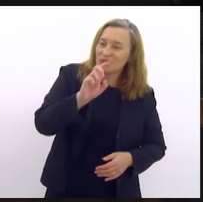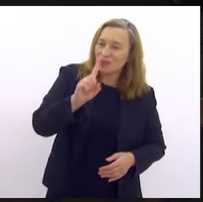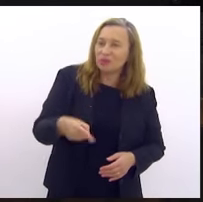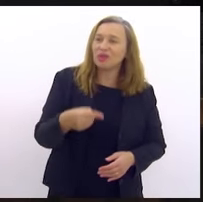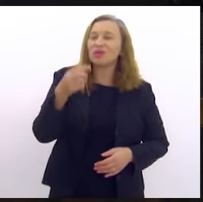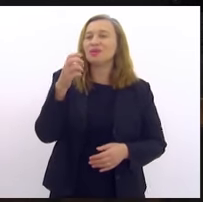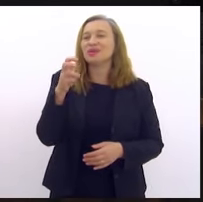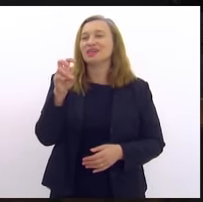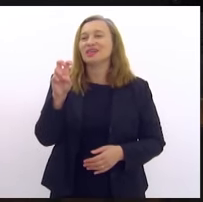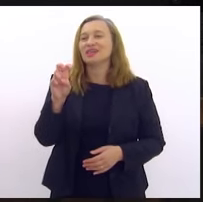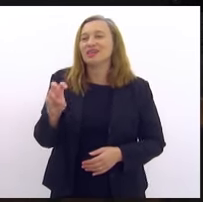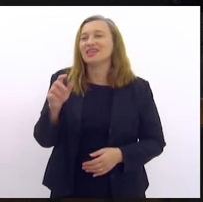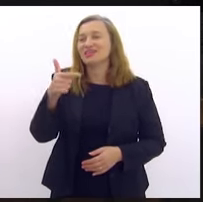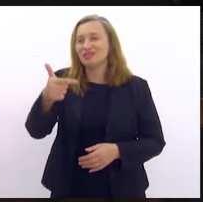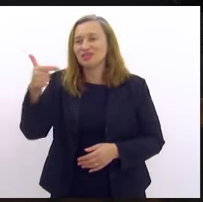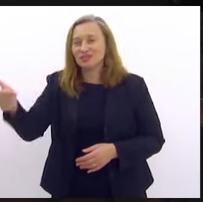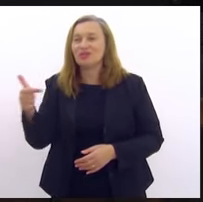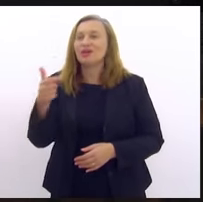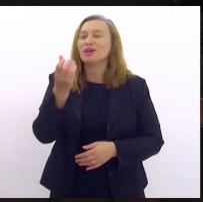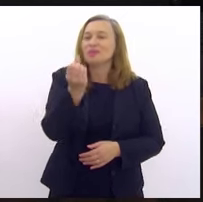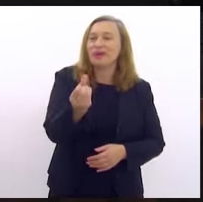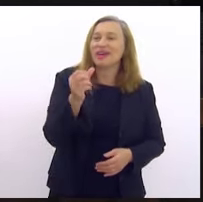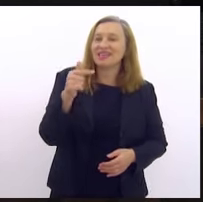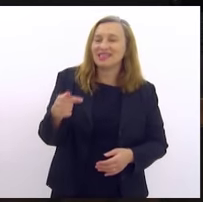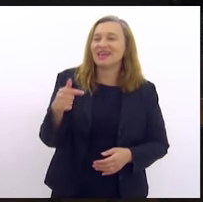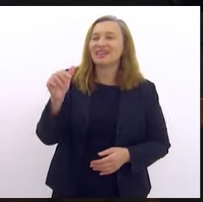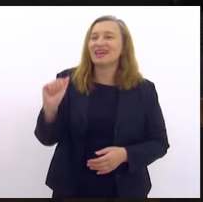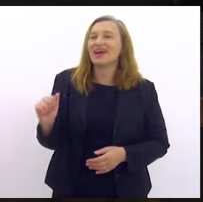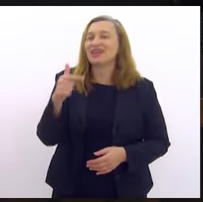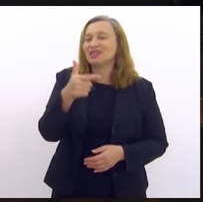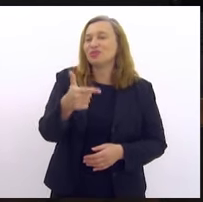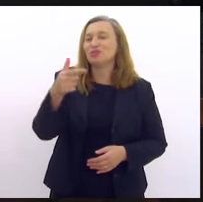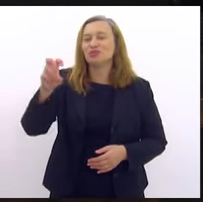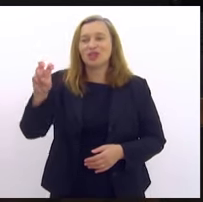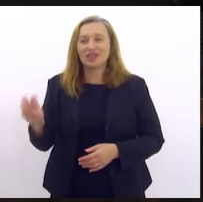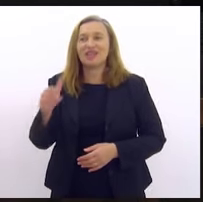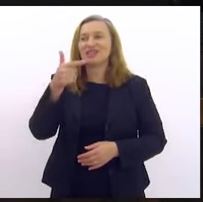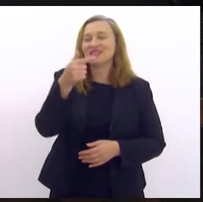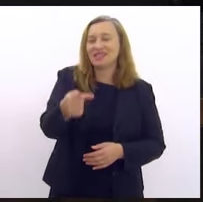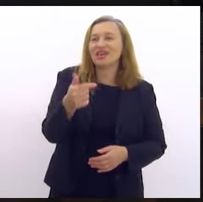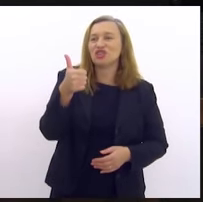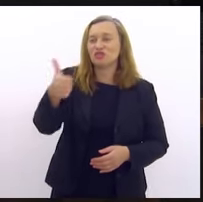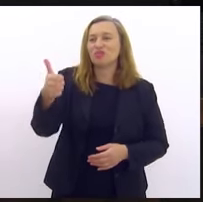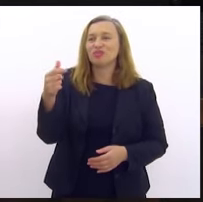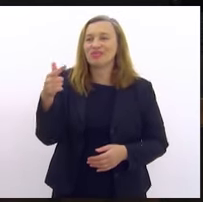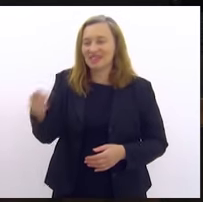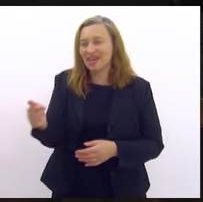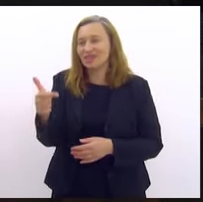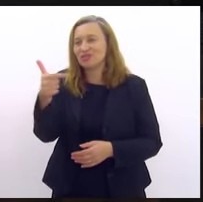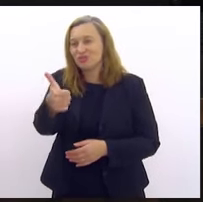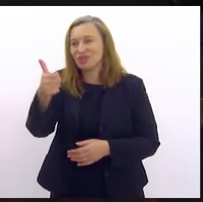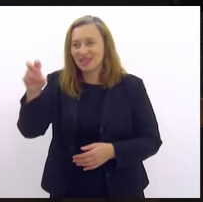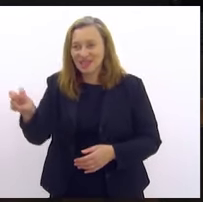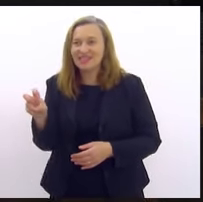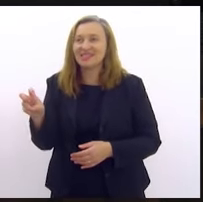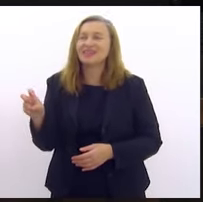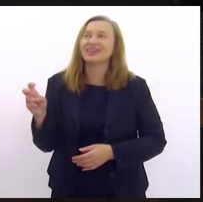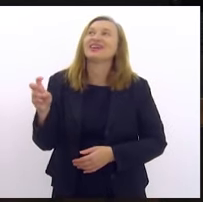5.462-A de 2022, 676-A de 2015, 717-A de 2015,